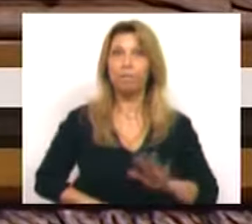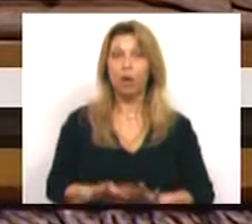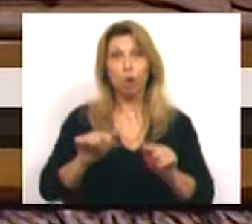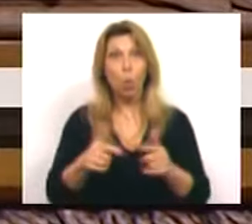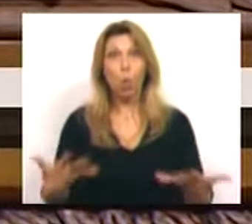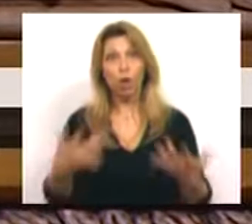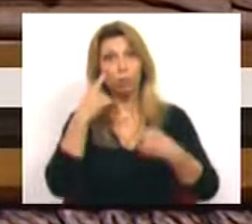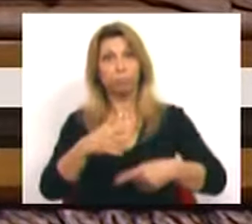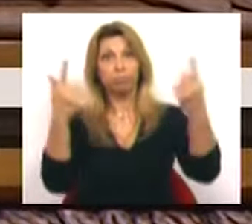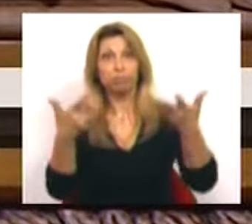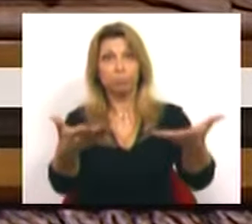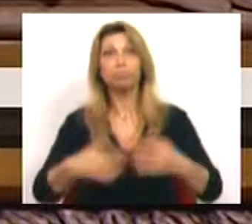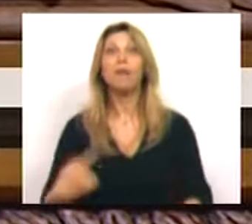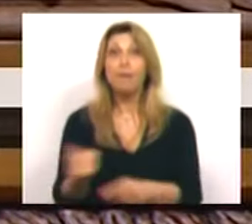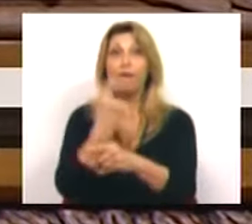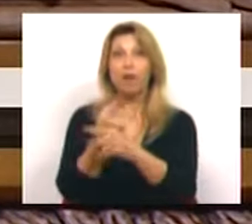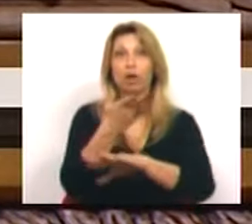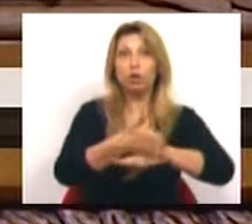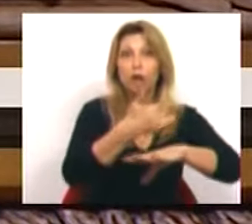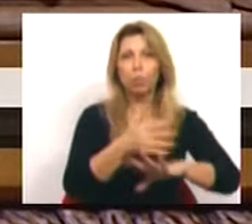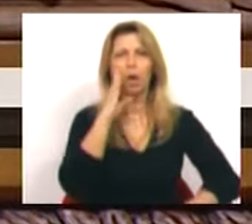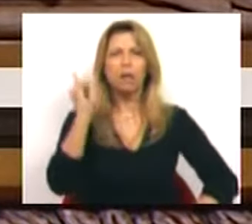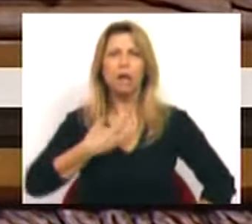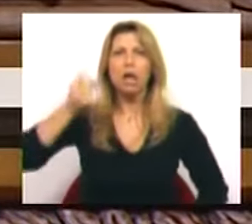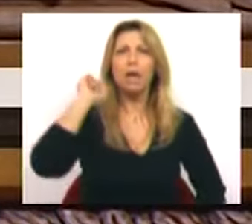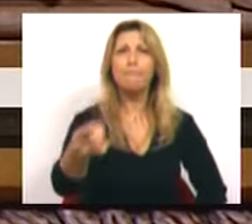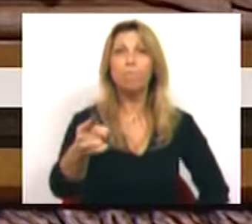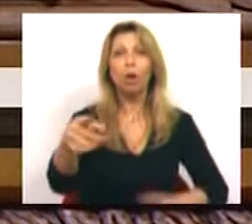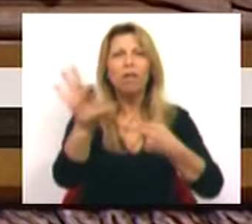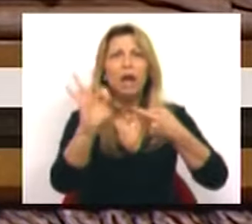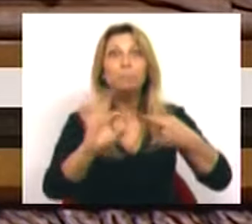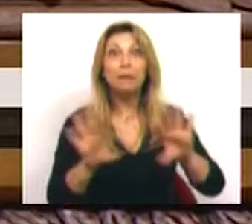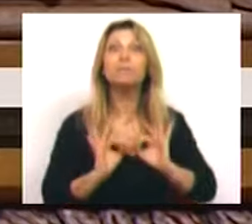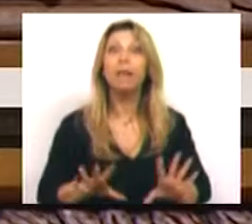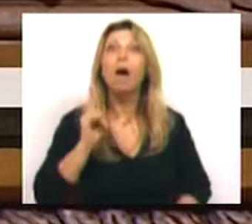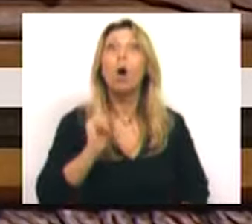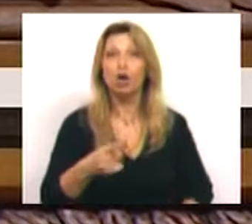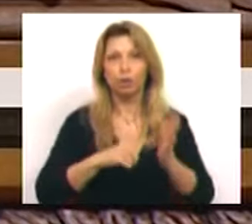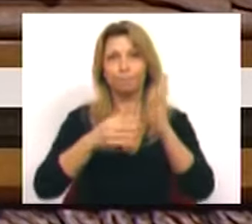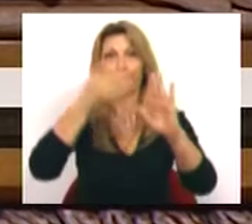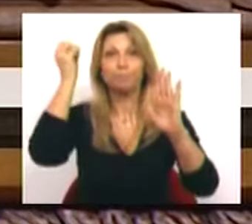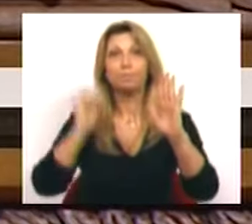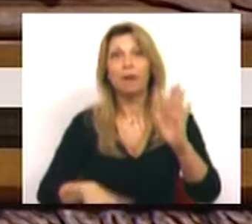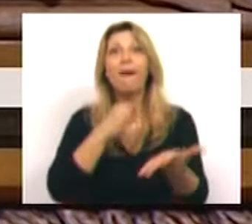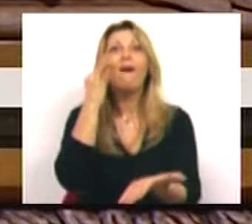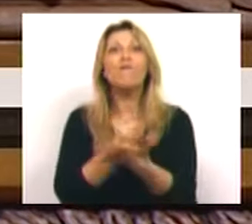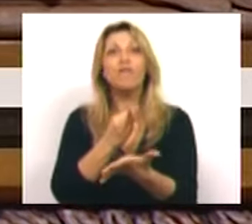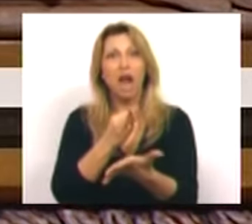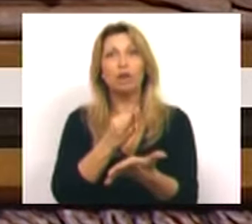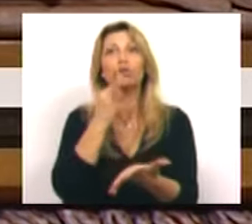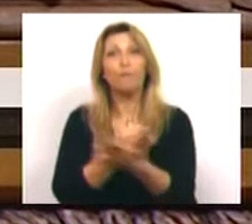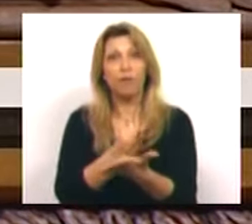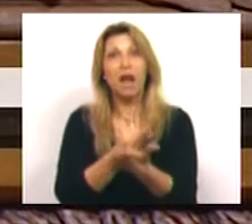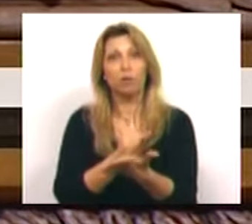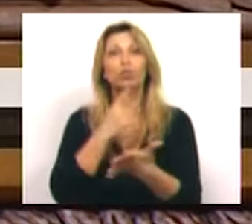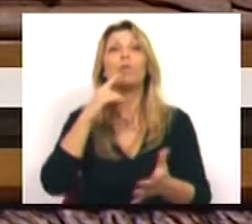estão, em diversos setores, a tentar impor aspectos como a eliminação de feriados municipais,